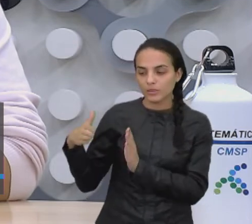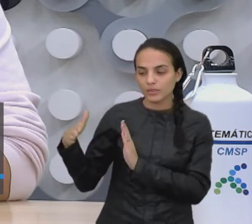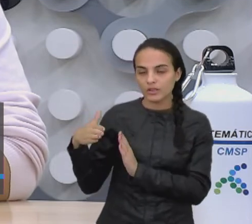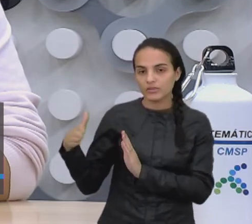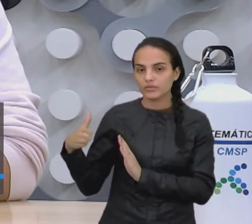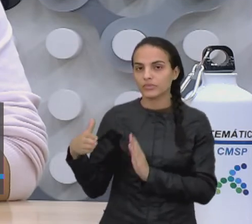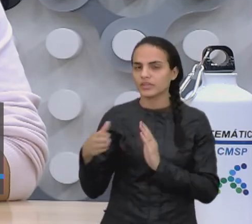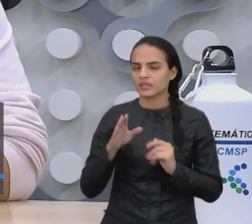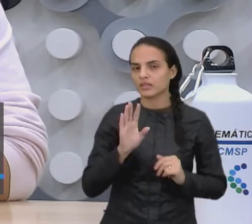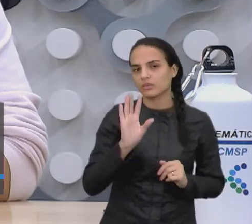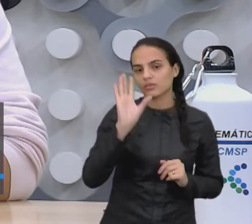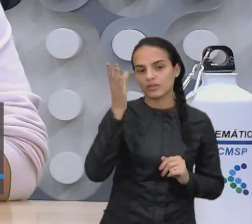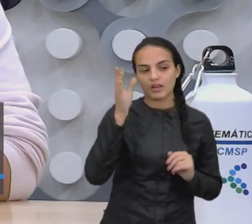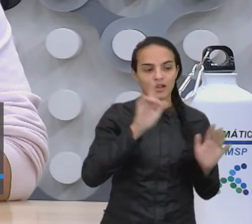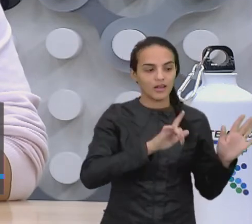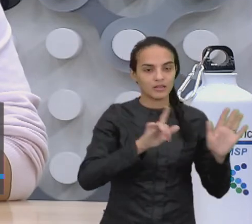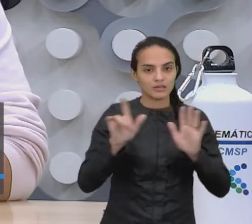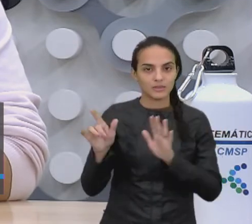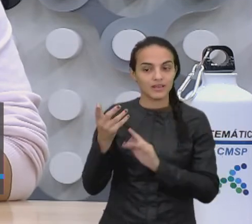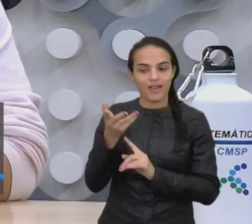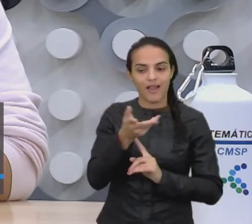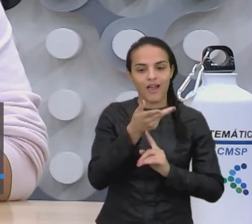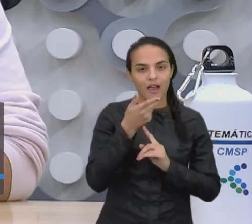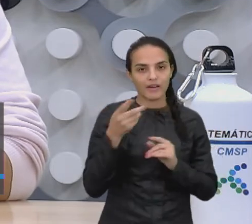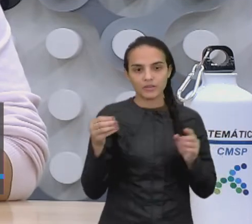que ocorreu a Semana da Arte Moderna,